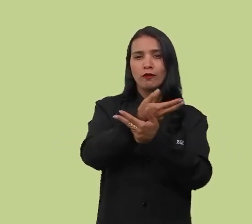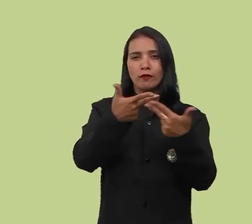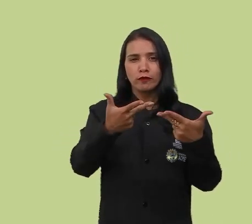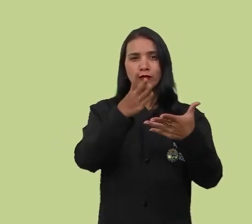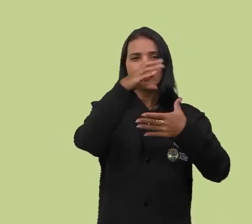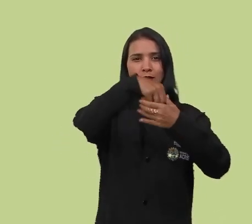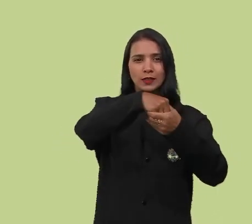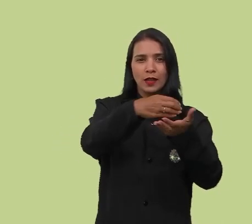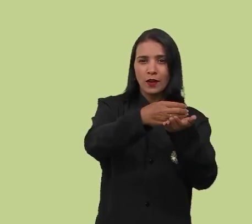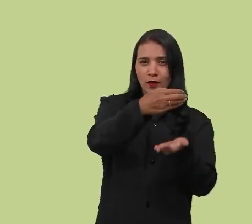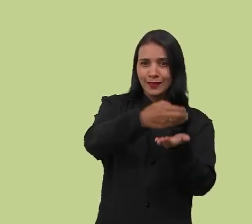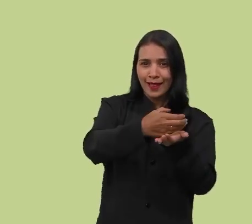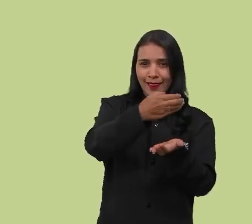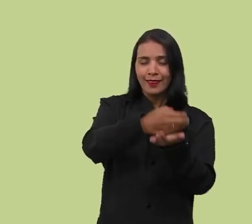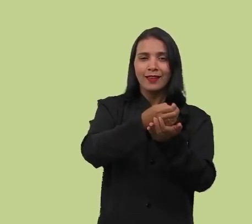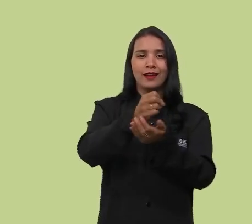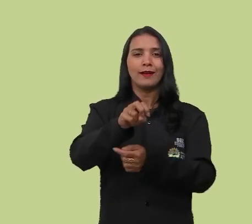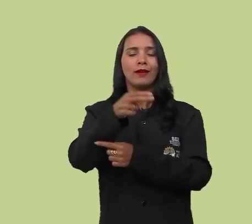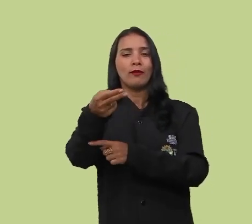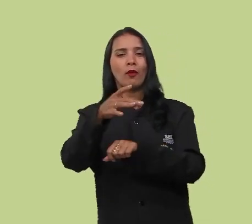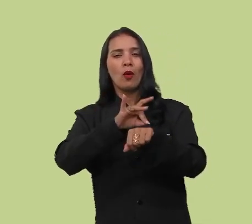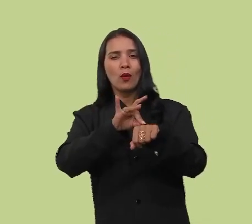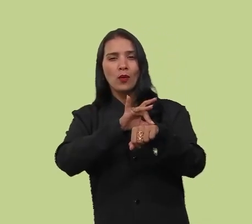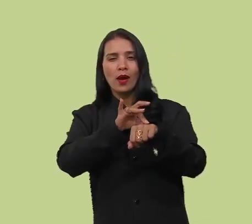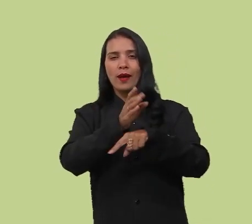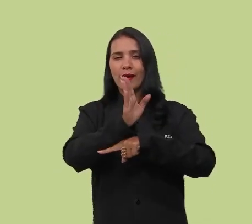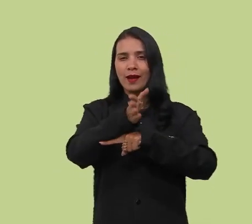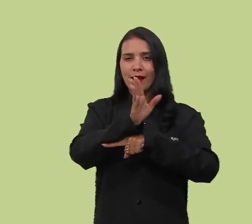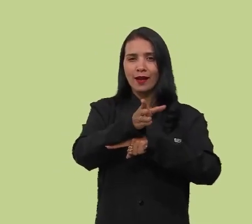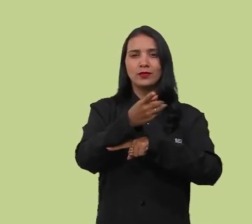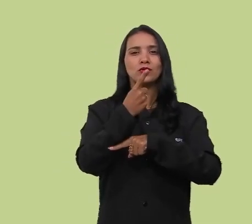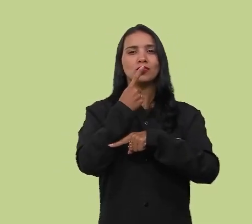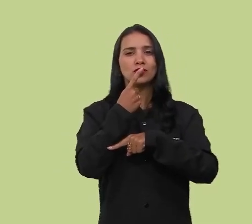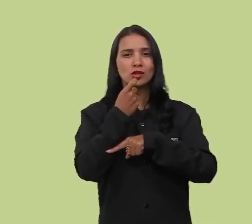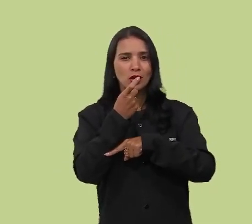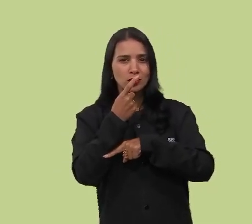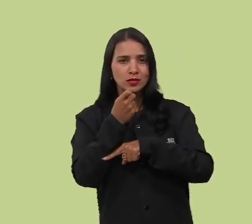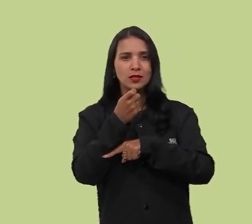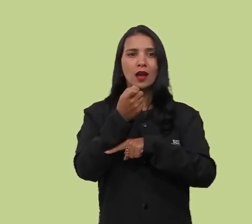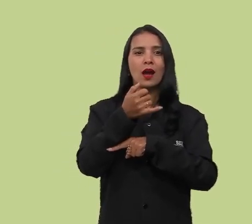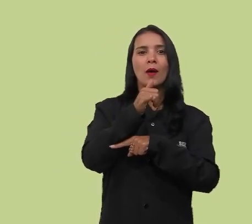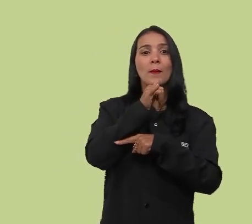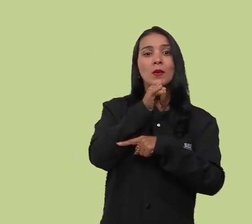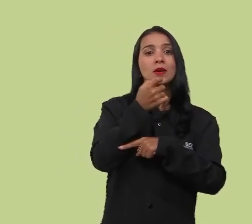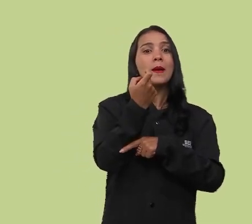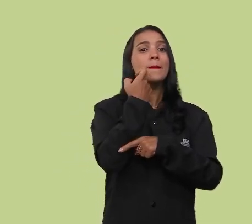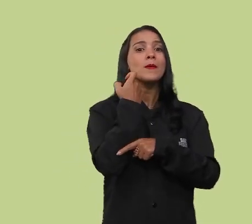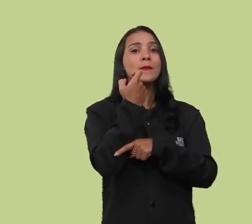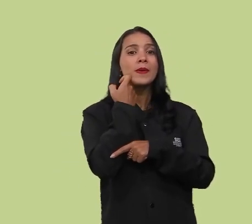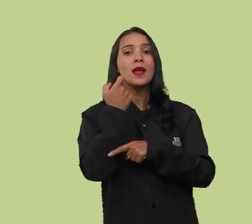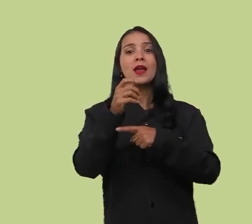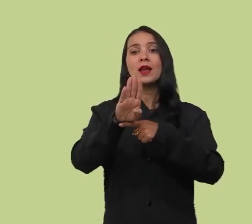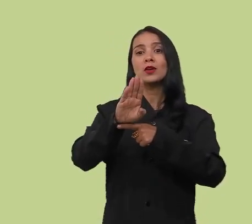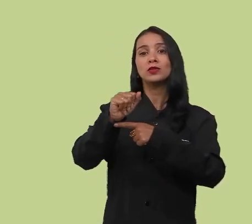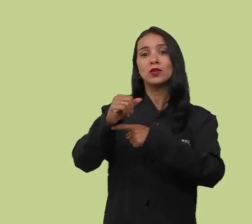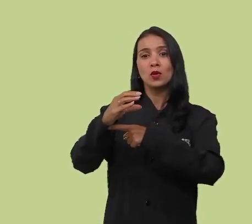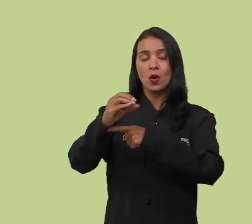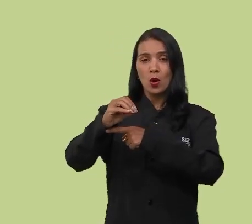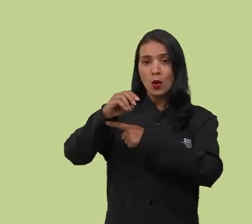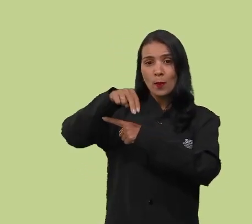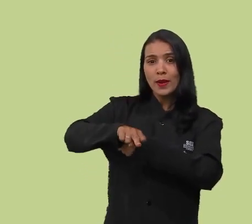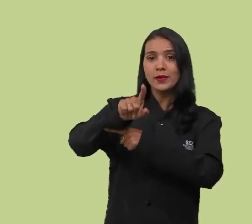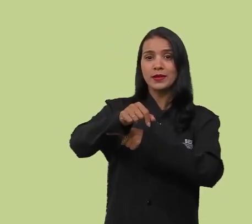mais docinho, né? Carnes salgadas ou defumadas, ali como um bacalhau, o bacon, gente, ó, delícia da